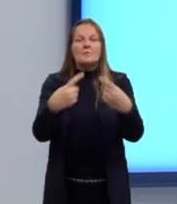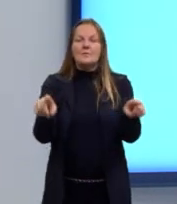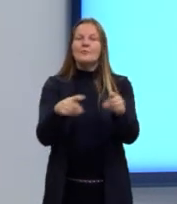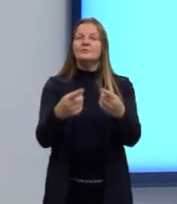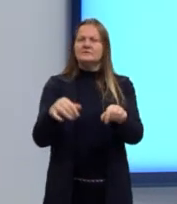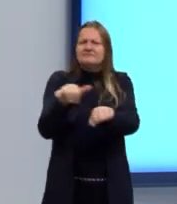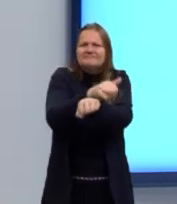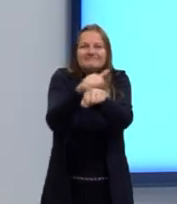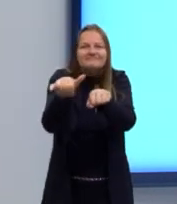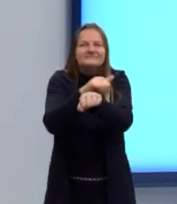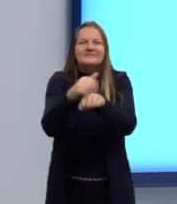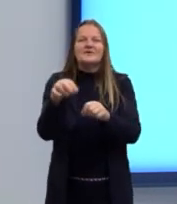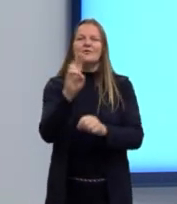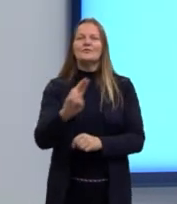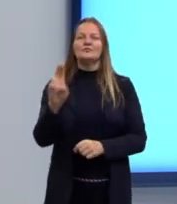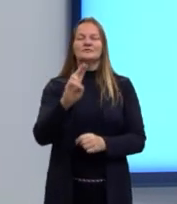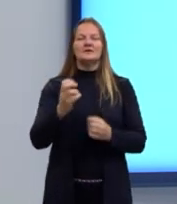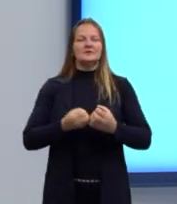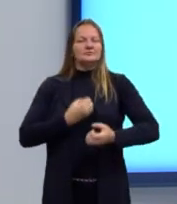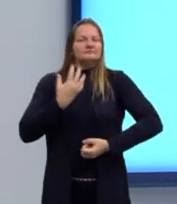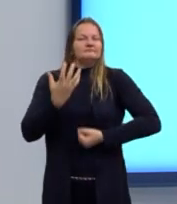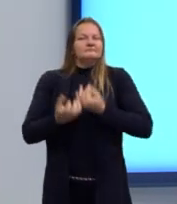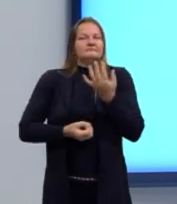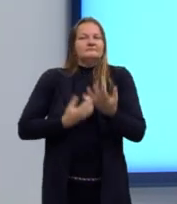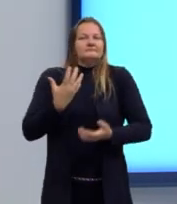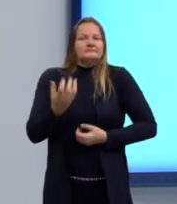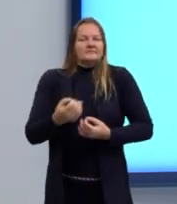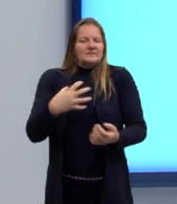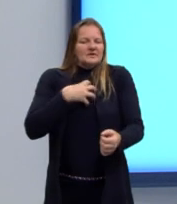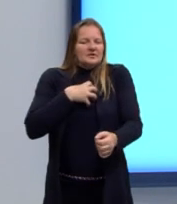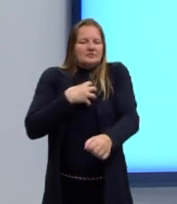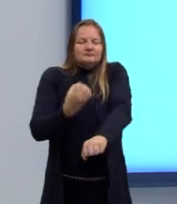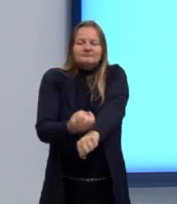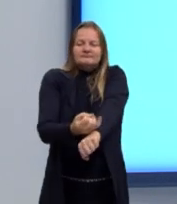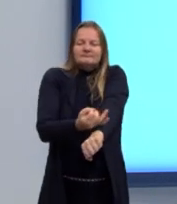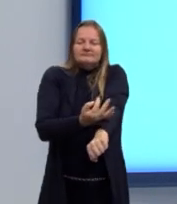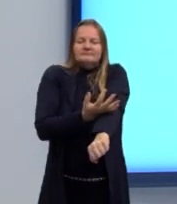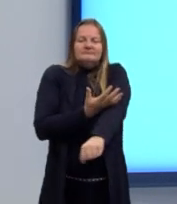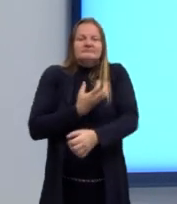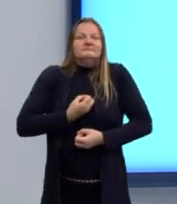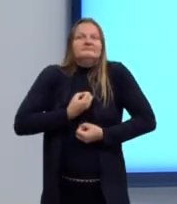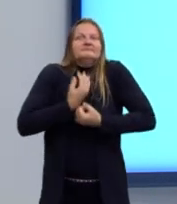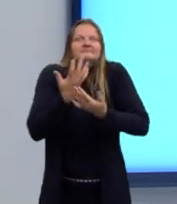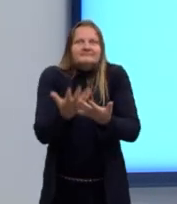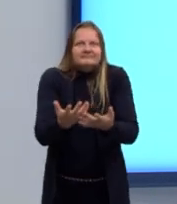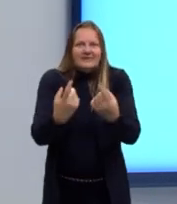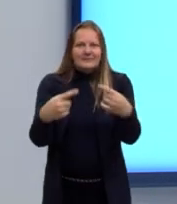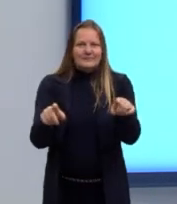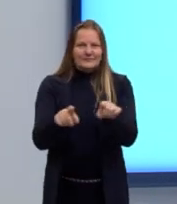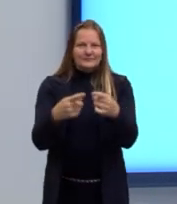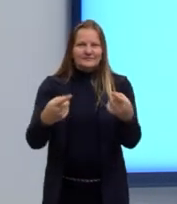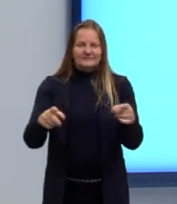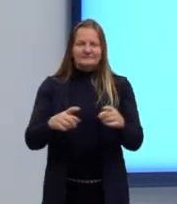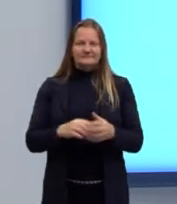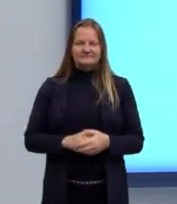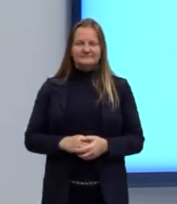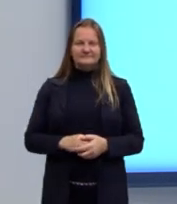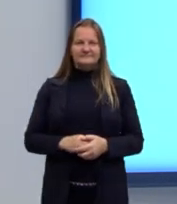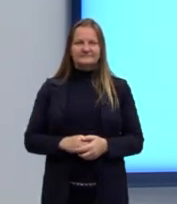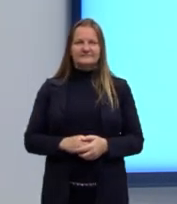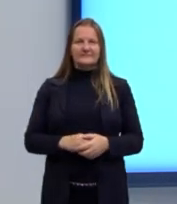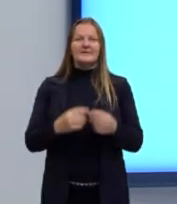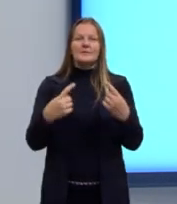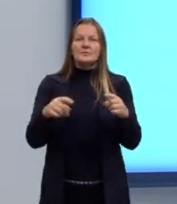usado então para expressar sentimentos tá a gente vai ter ali as músicas